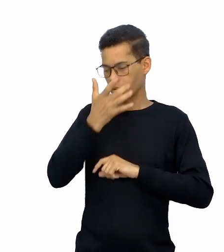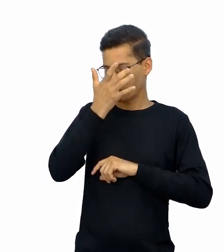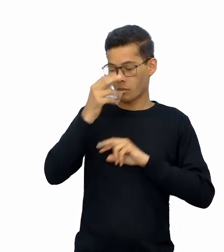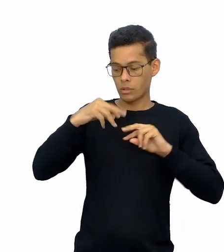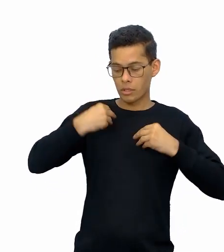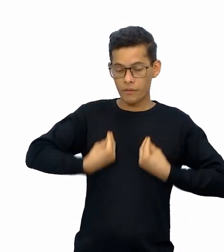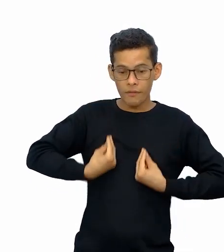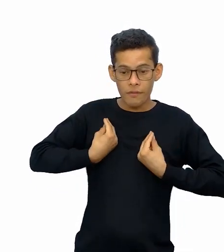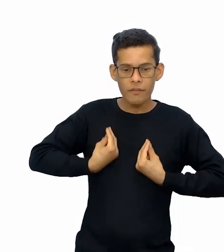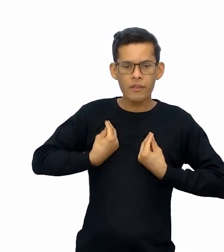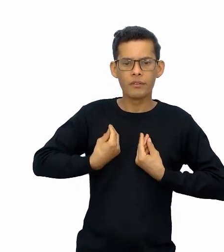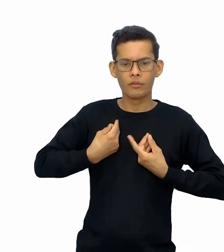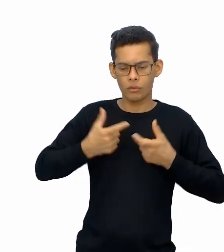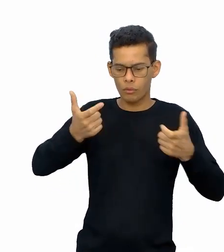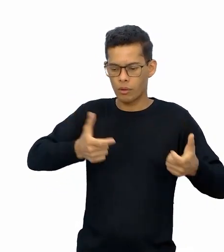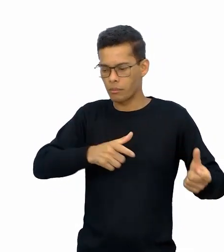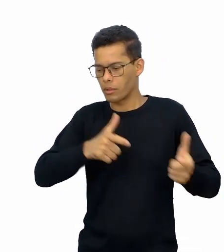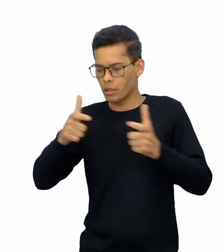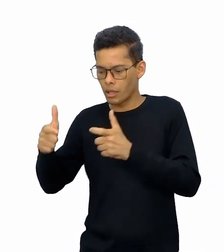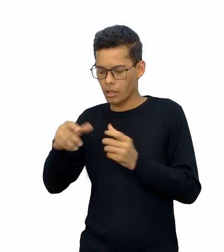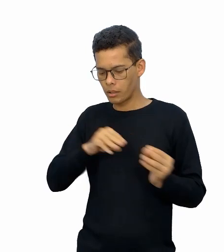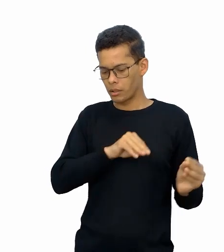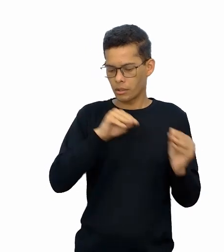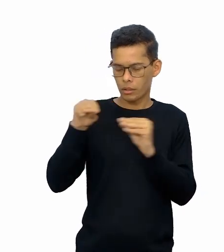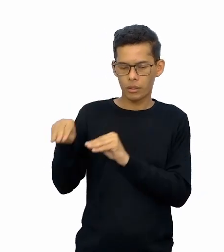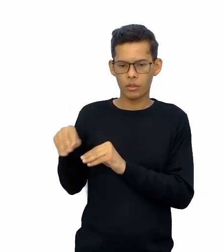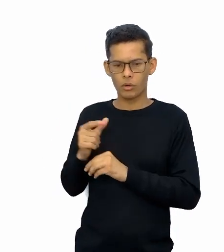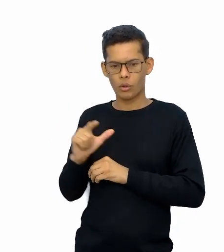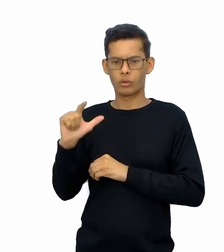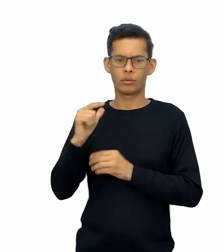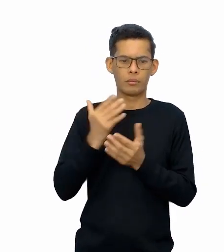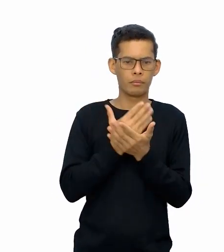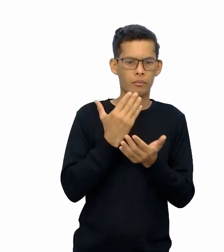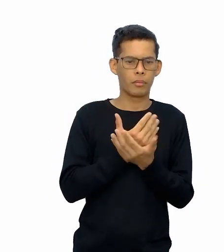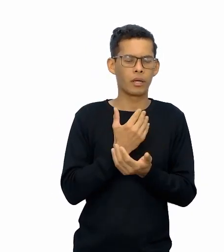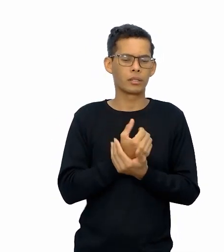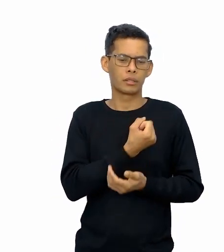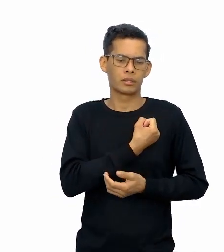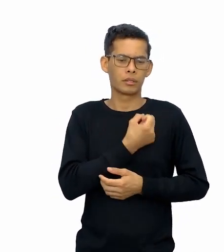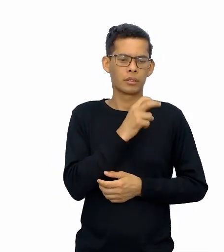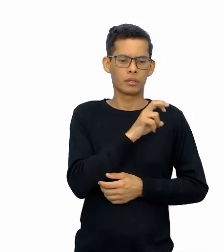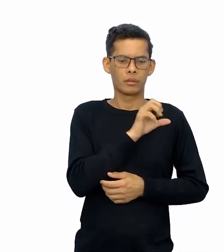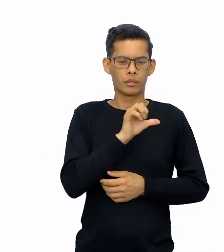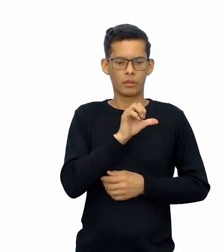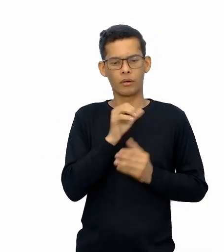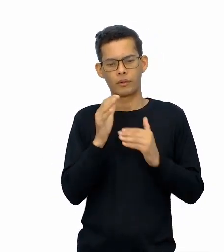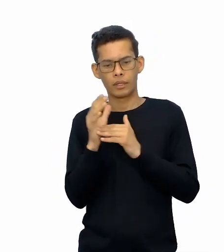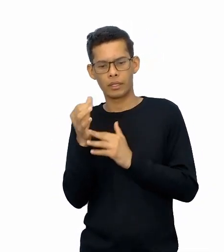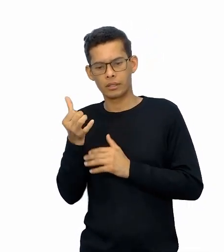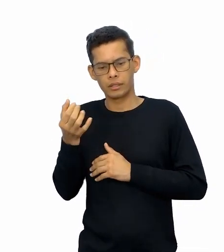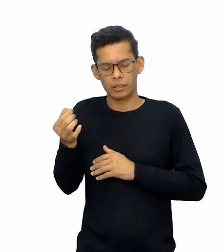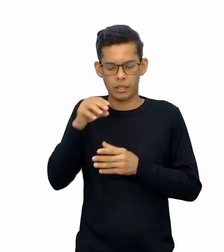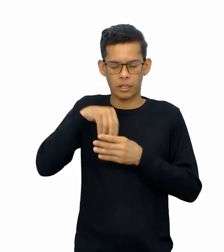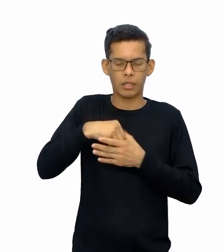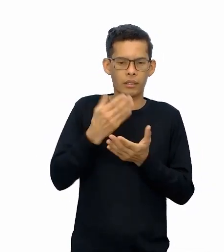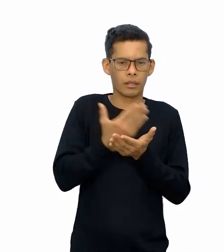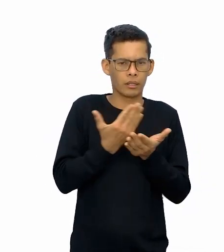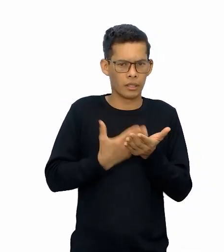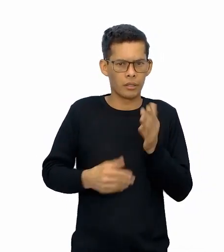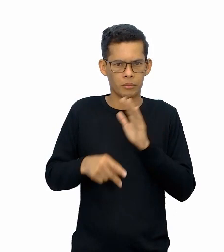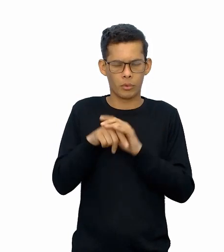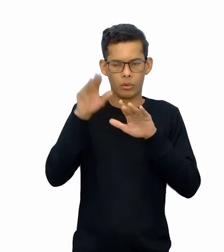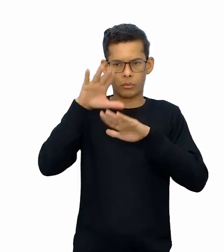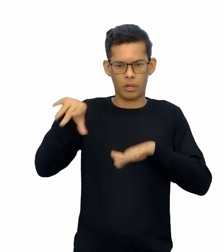ambiente modificado. Essas aulas estão disponíveis entre as páginas 59 e 60 do Caderno do Estudante. Bom, nessa proposta